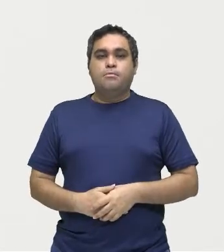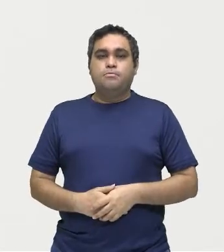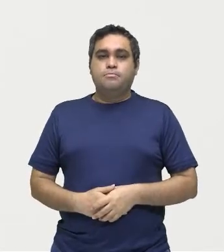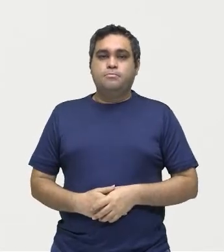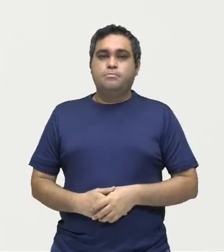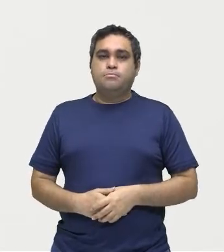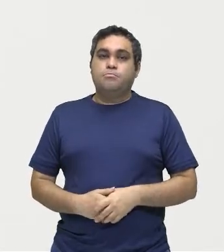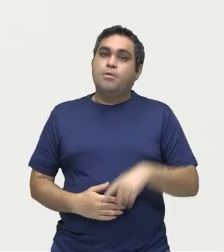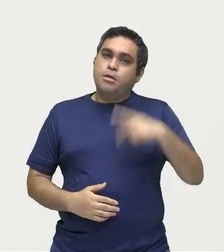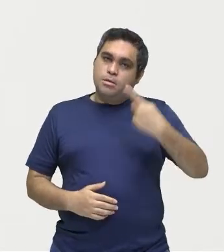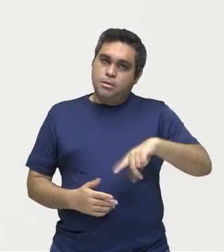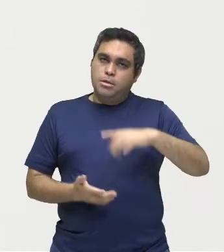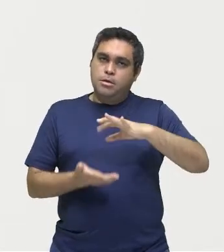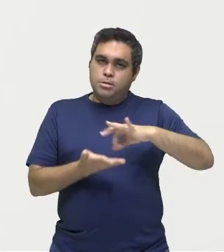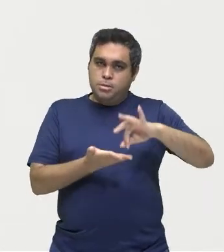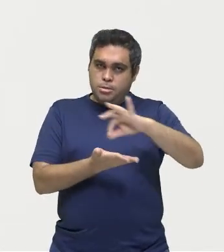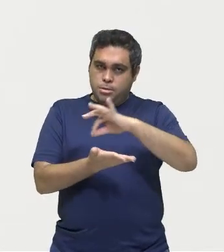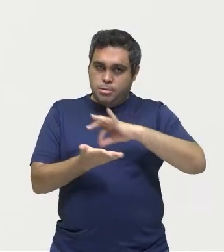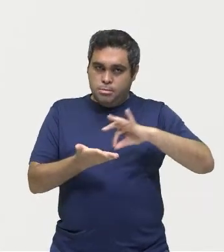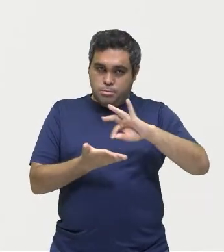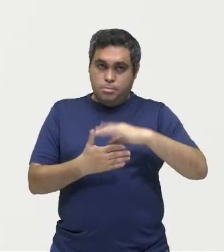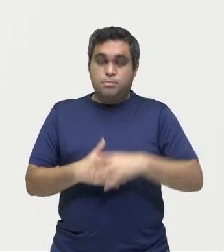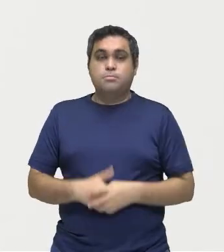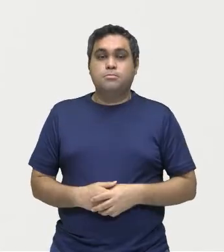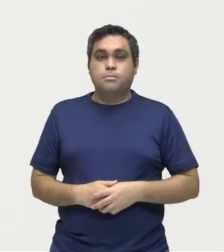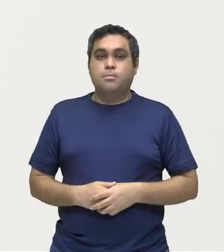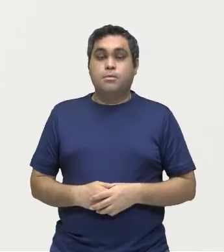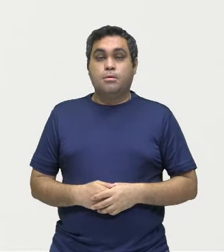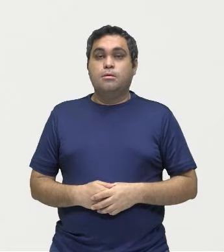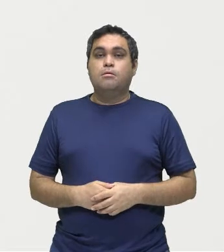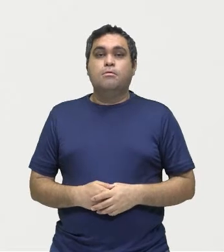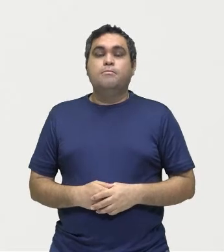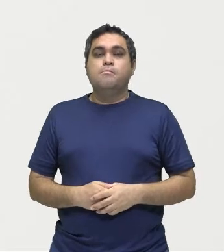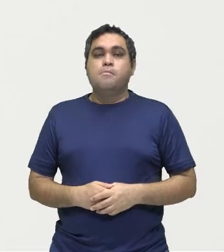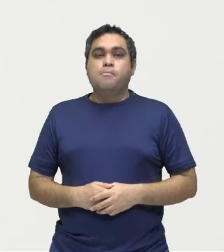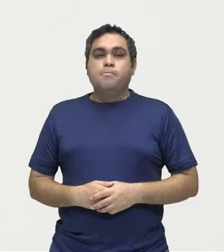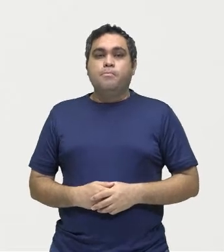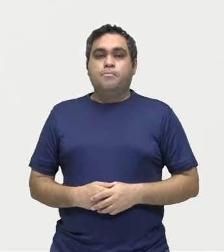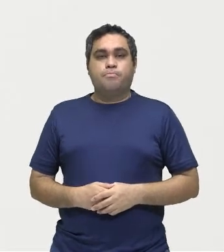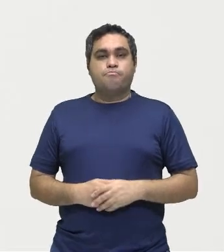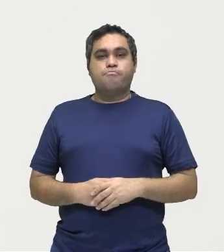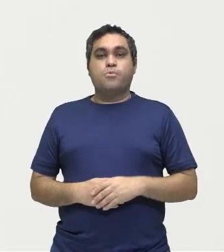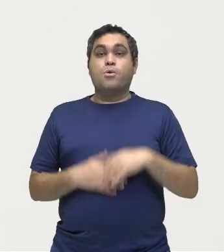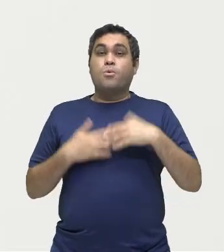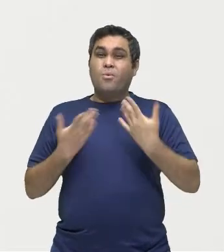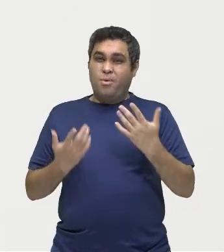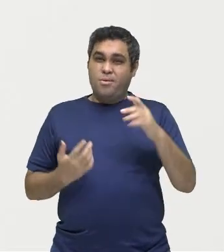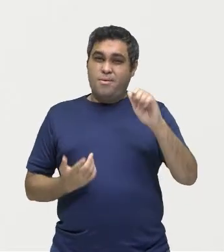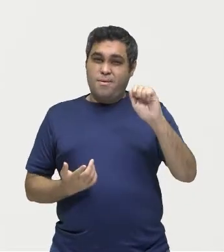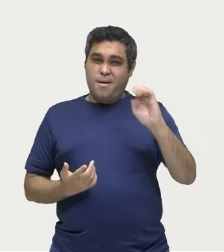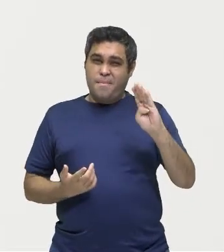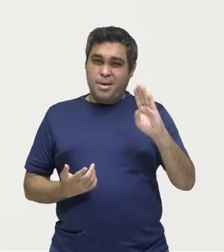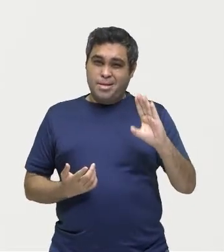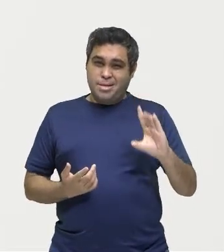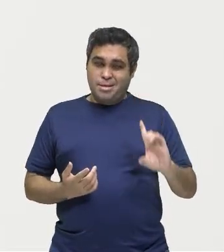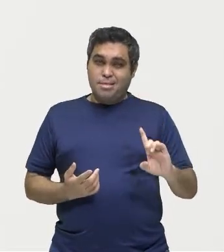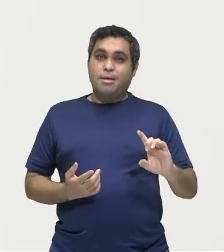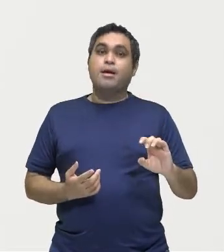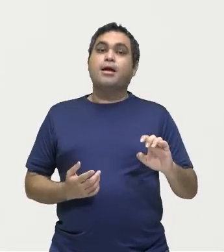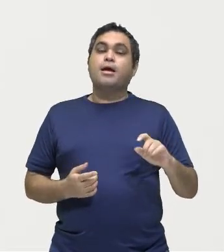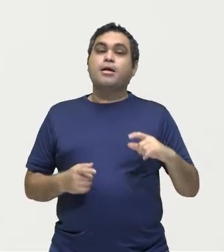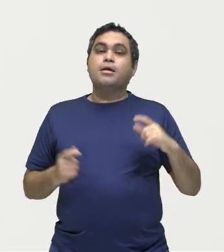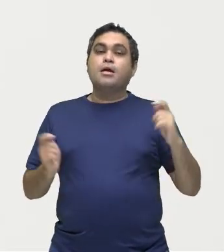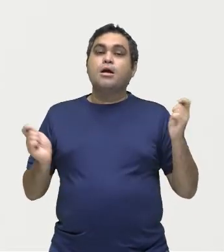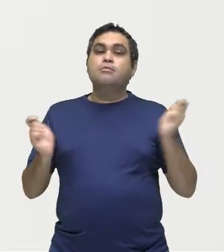É daqui do Centro de Mídias. E diz o seguinte. Qual alternativa permite que seja formado